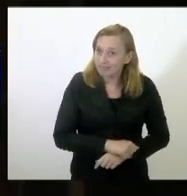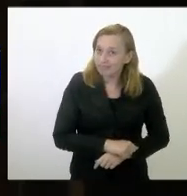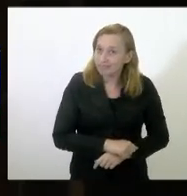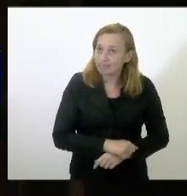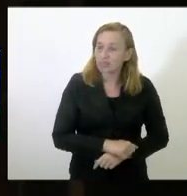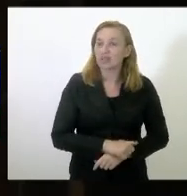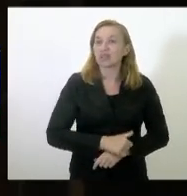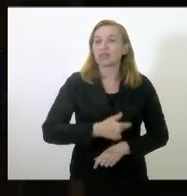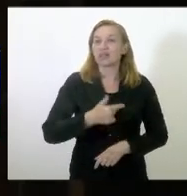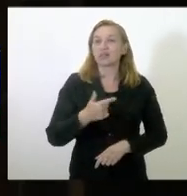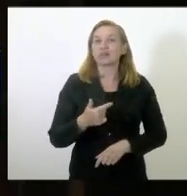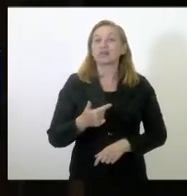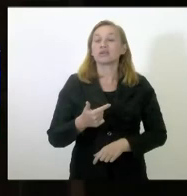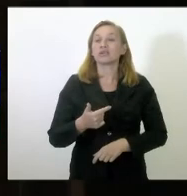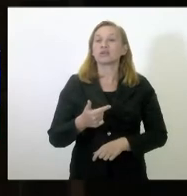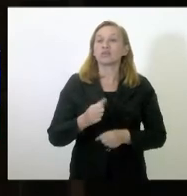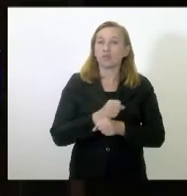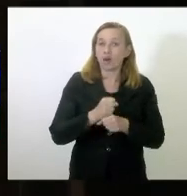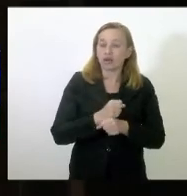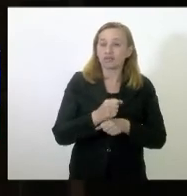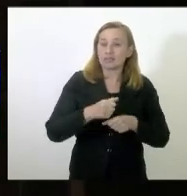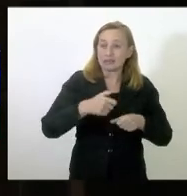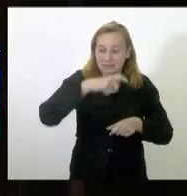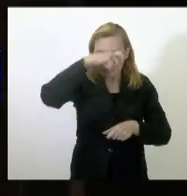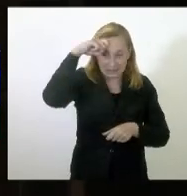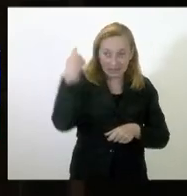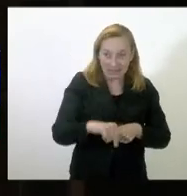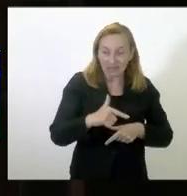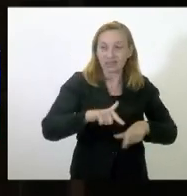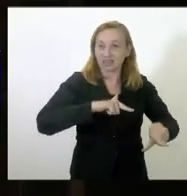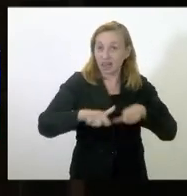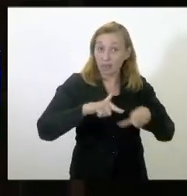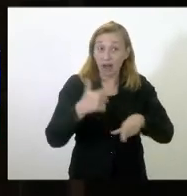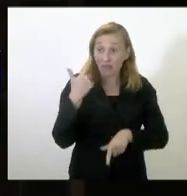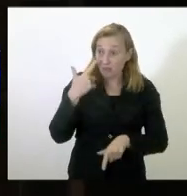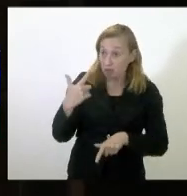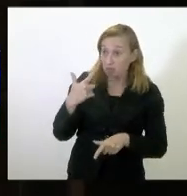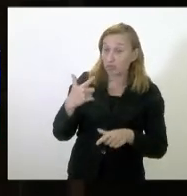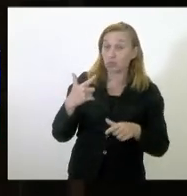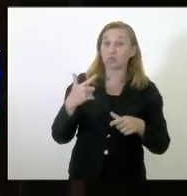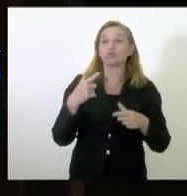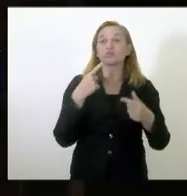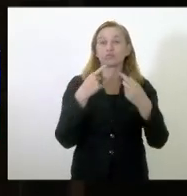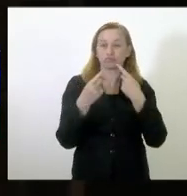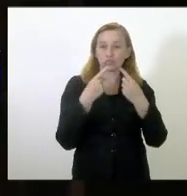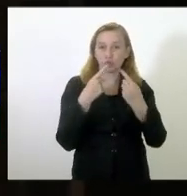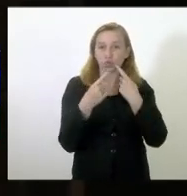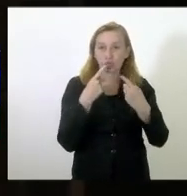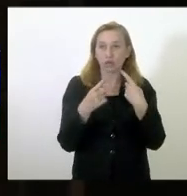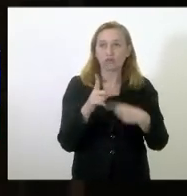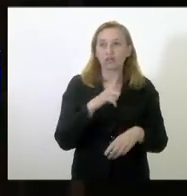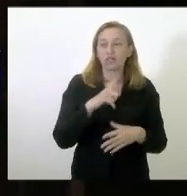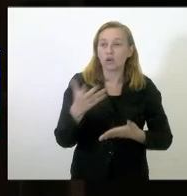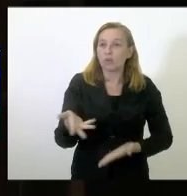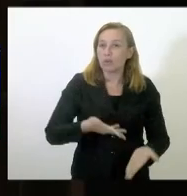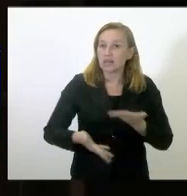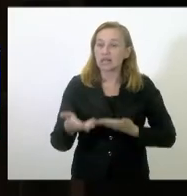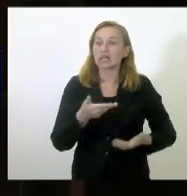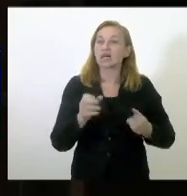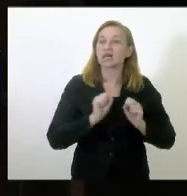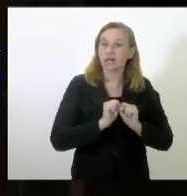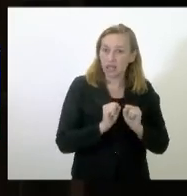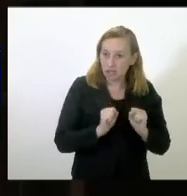segundo semestre com muito trabalho, já vimos hoje os debates, e vamos ter uma parceria grande